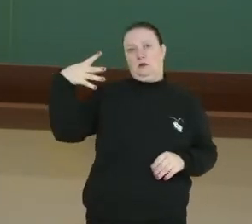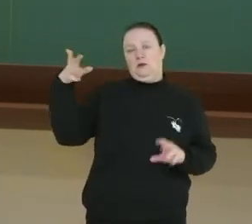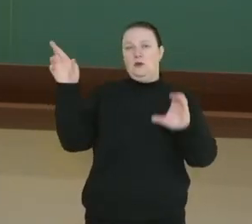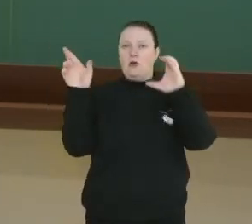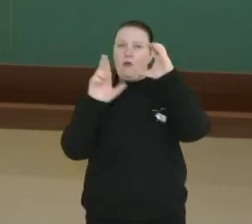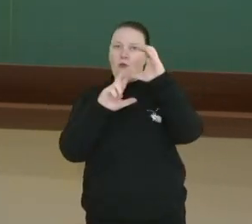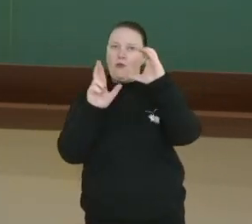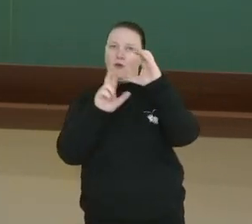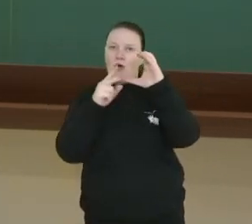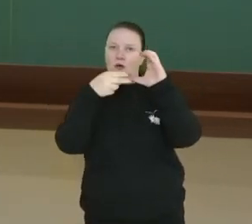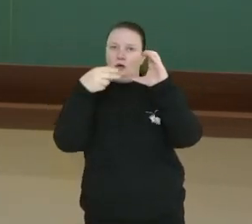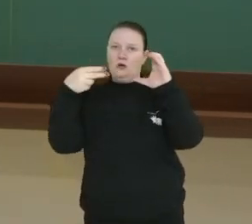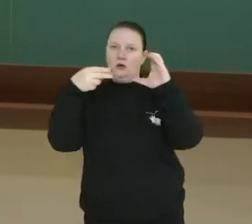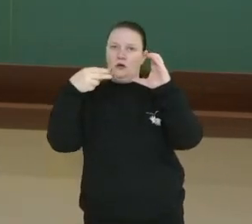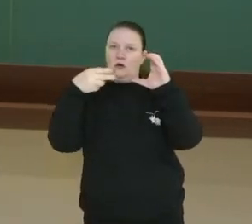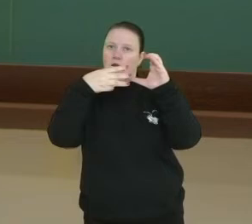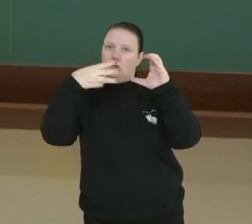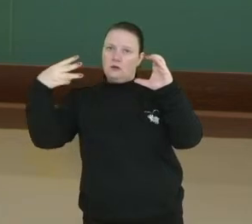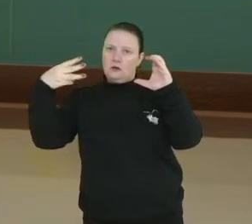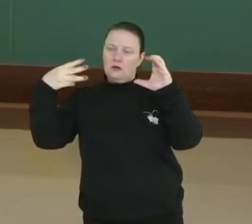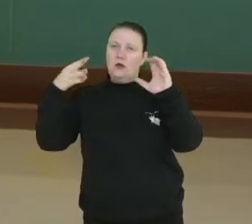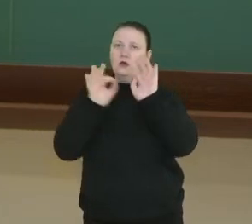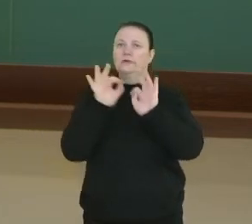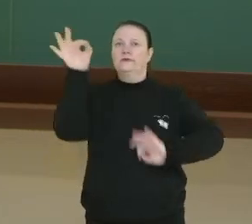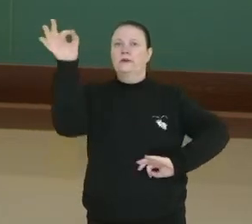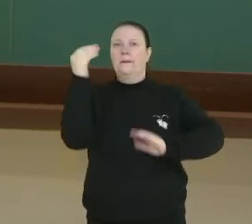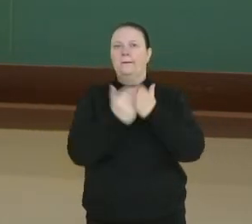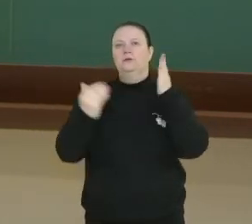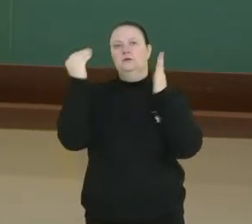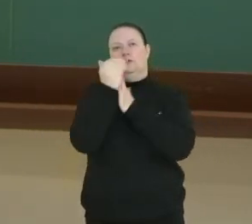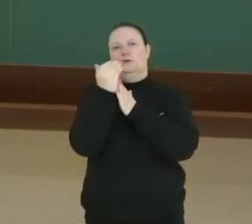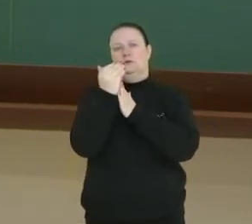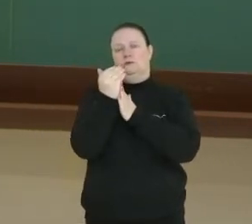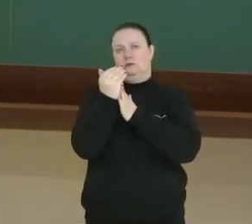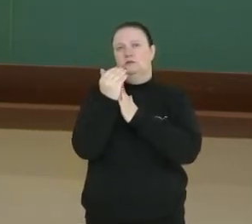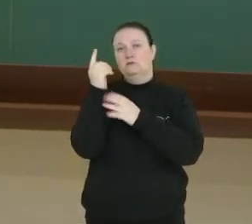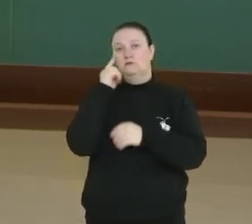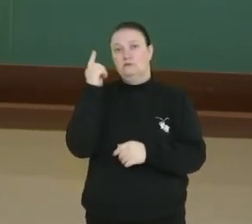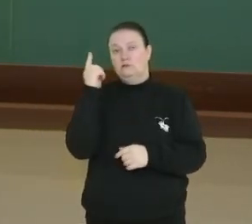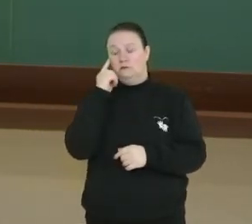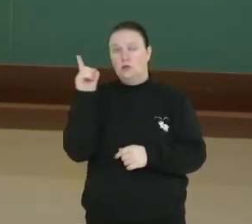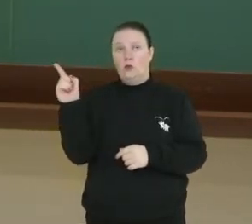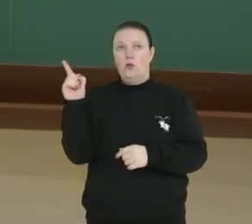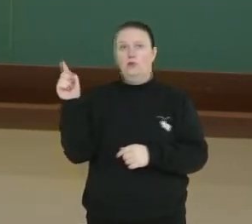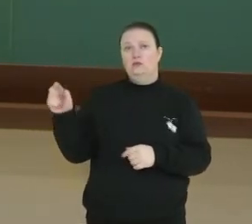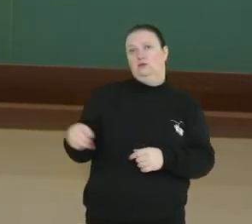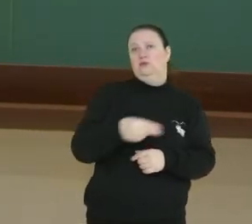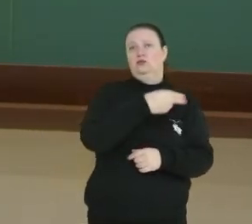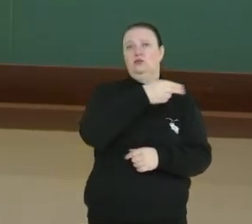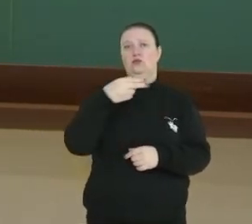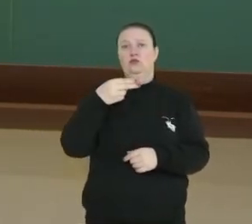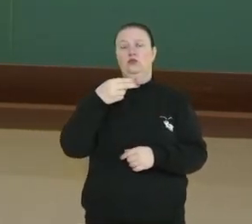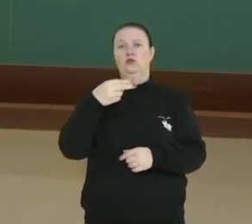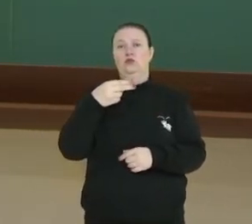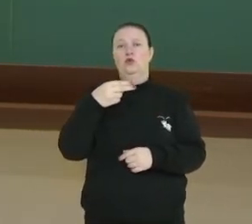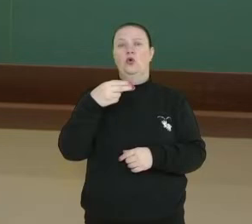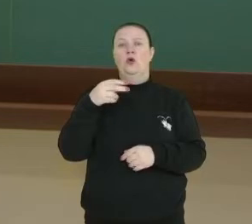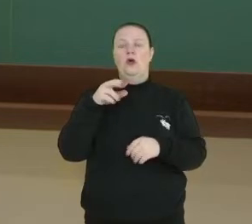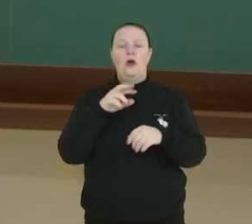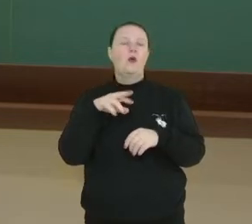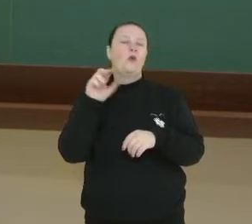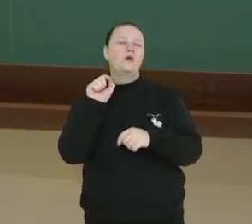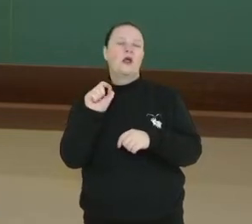essa distância é maior que o raio. Portanto, essa nossa reta U, ela vai ser externa à